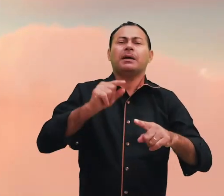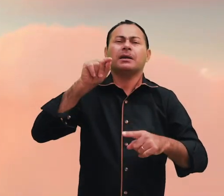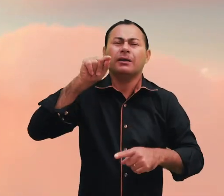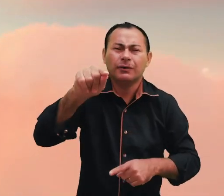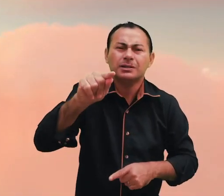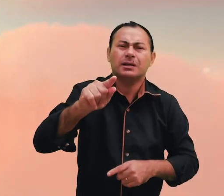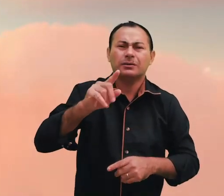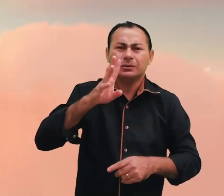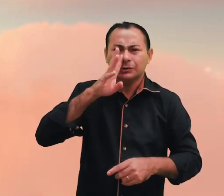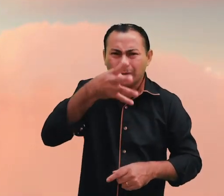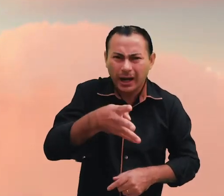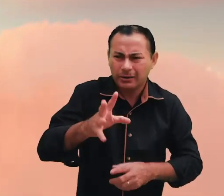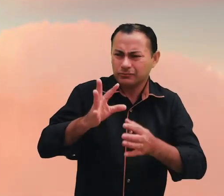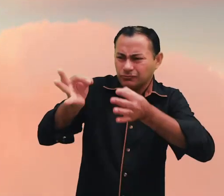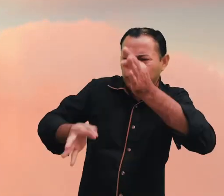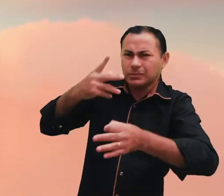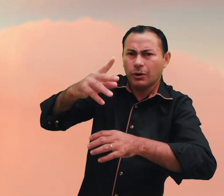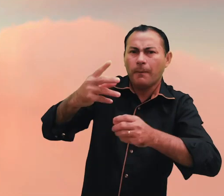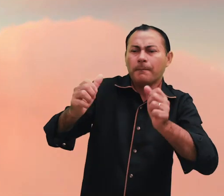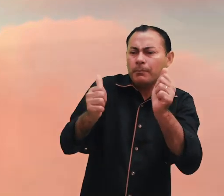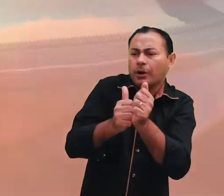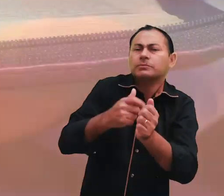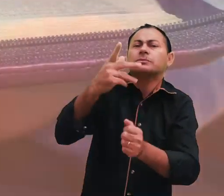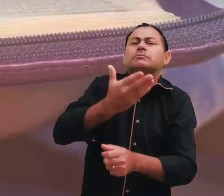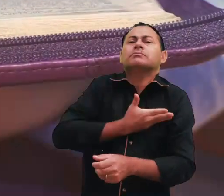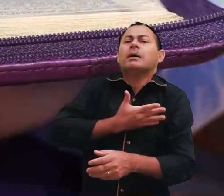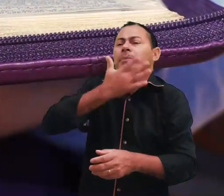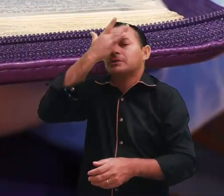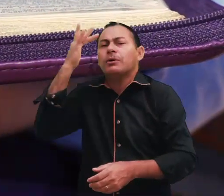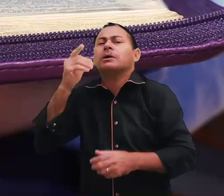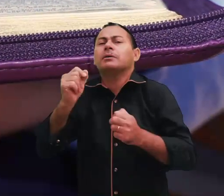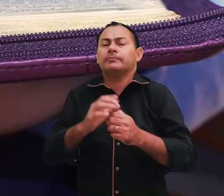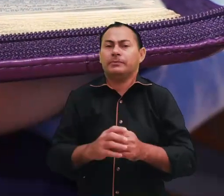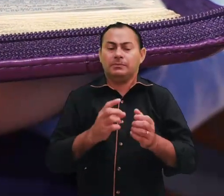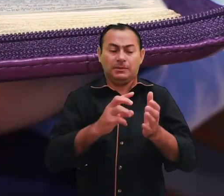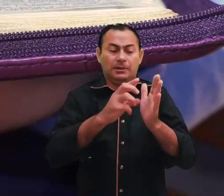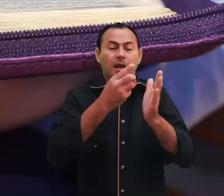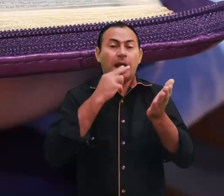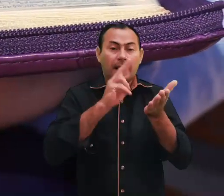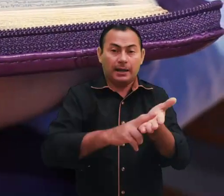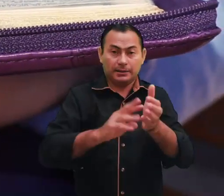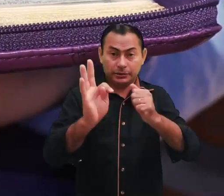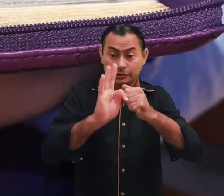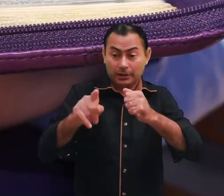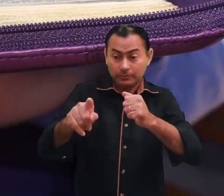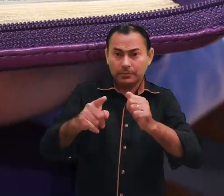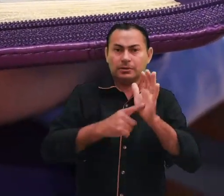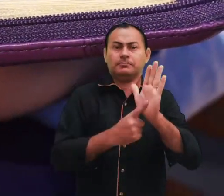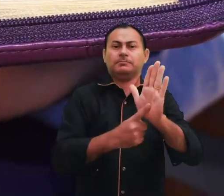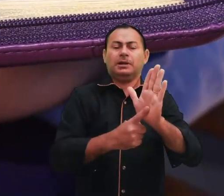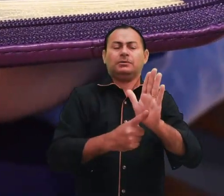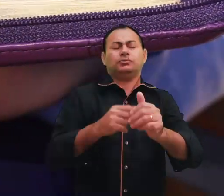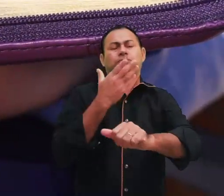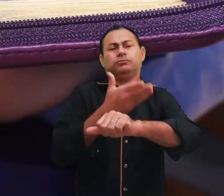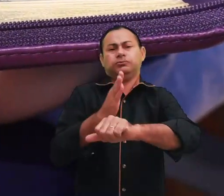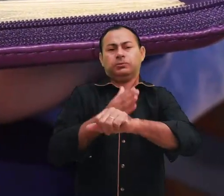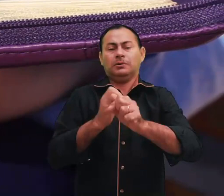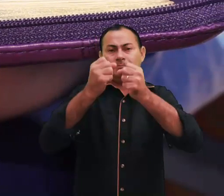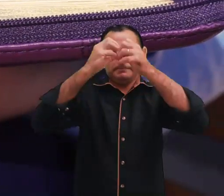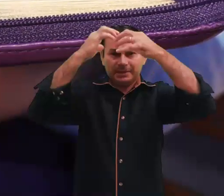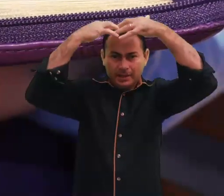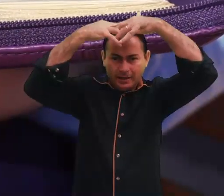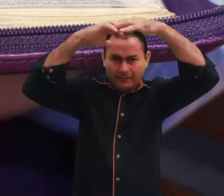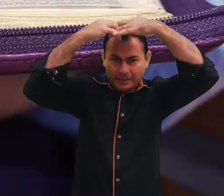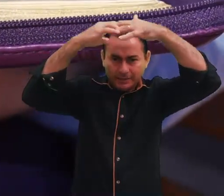você para julgar o seu próximo? Esse trecho da carta de Tiago é repleto de aplicações para a